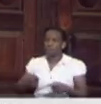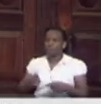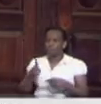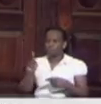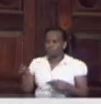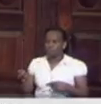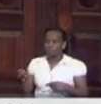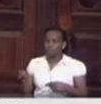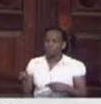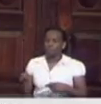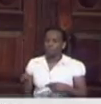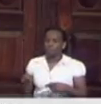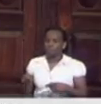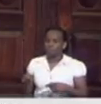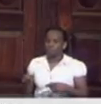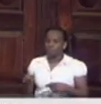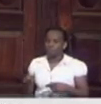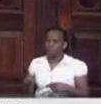entre